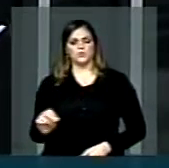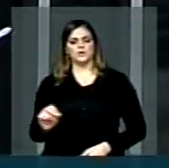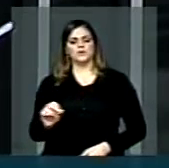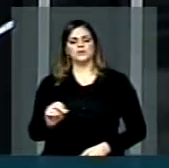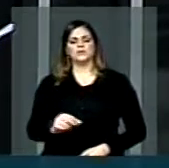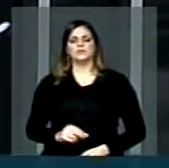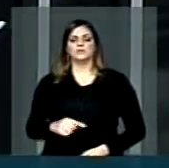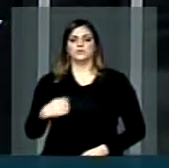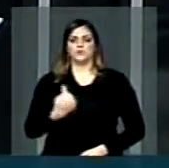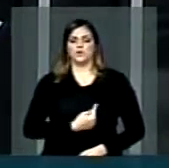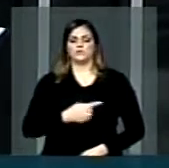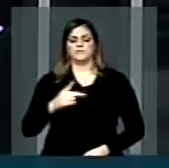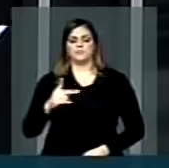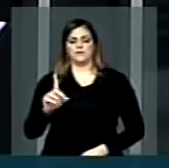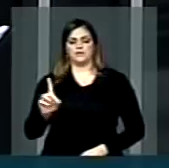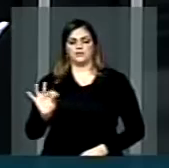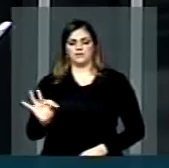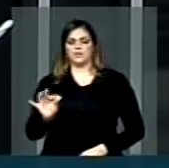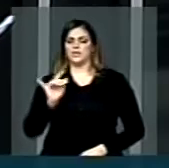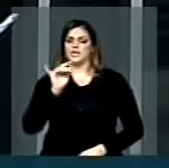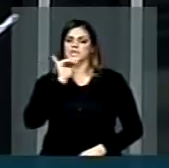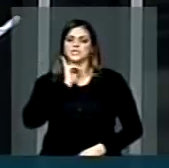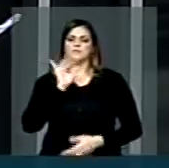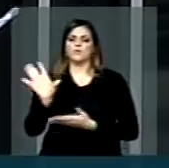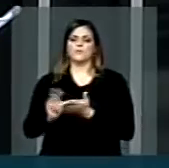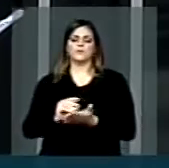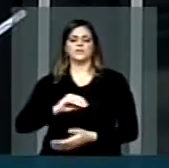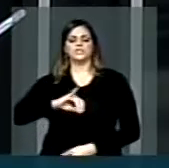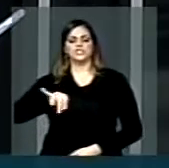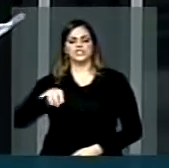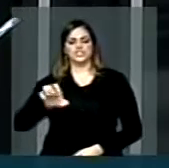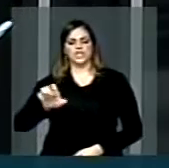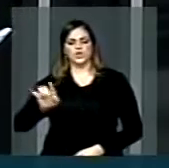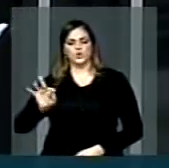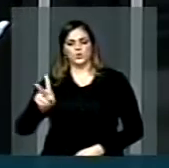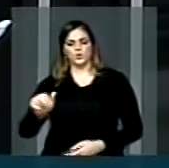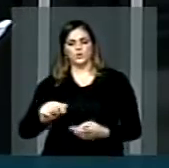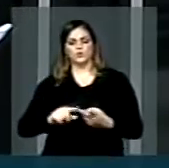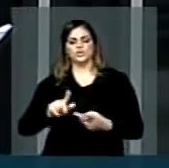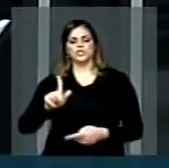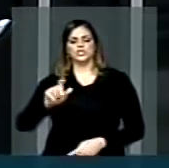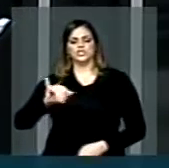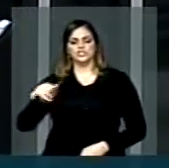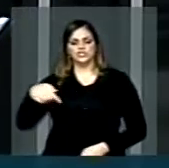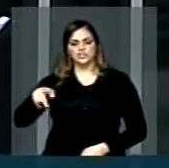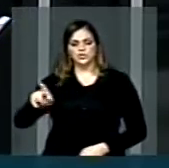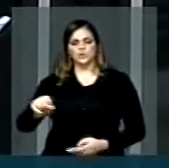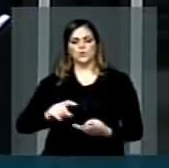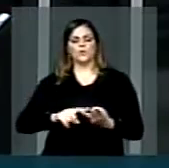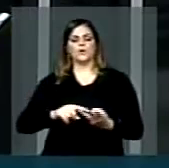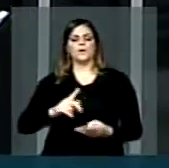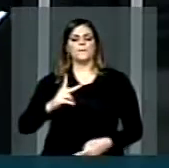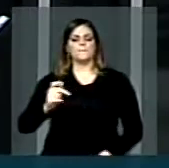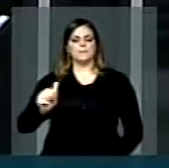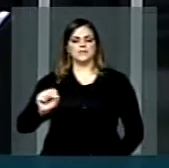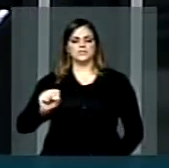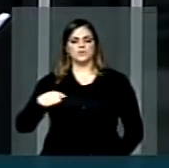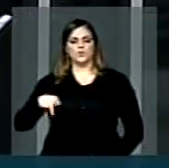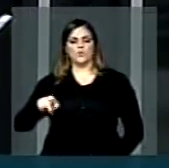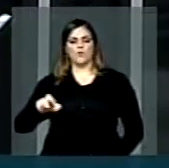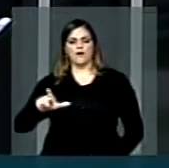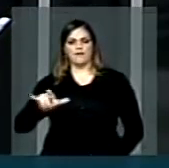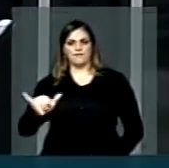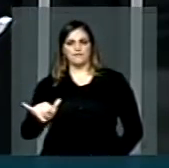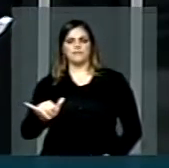se inspira, onde estão estadistas como Getúlio, Jango e Brizola, e pensadores como Pasqualini e Darcy Ribeiro, agrega-se